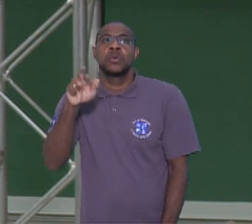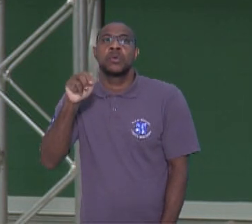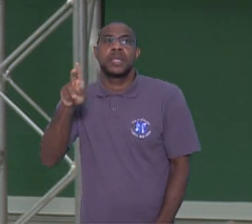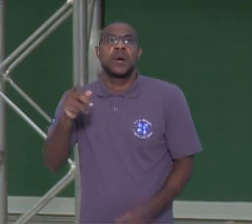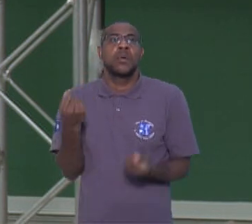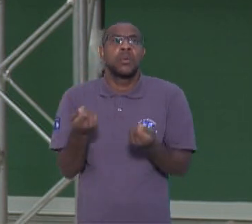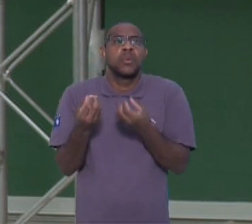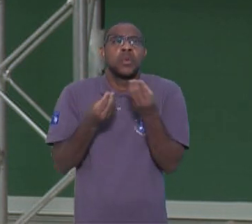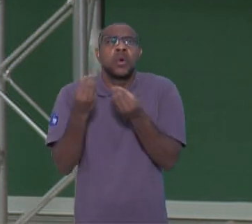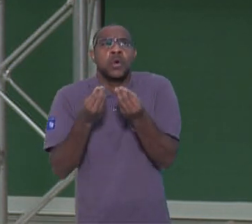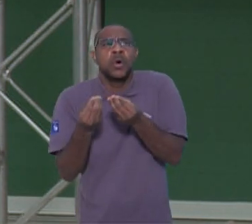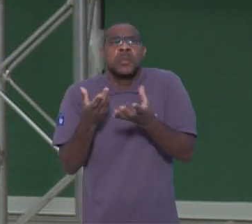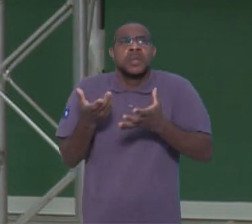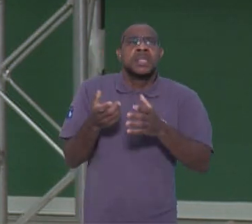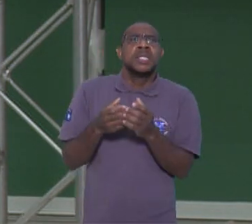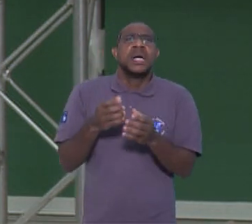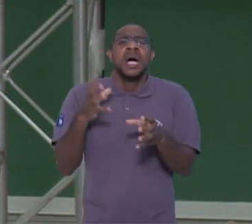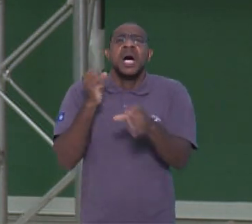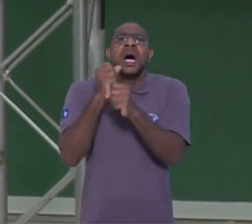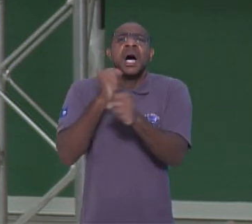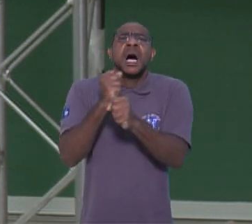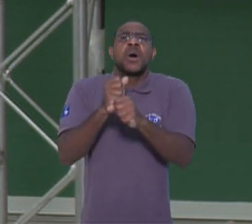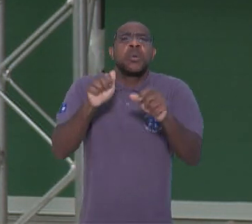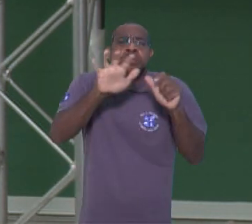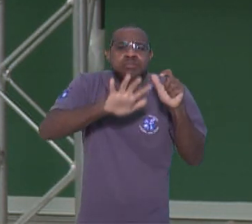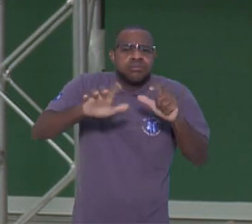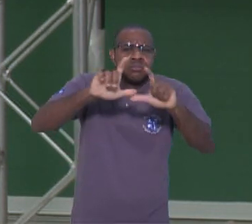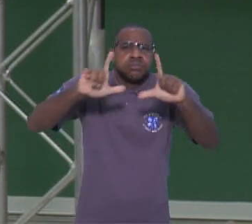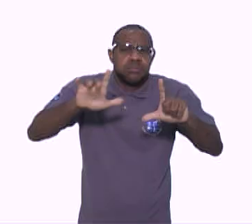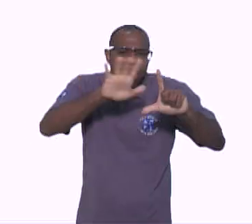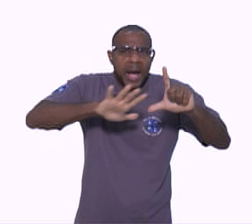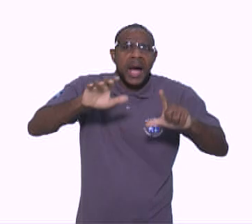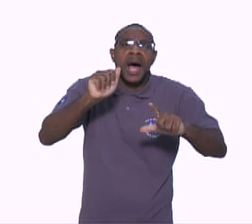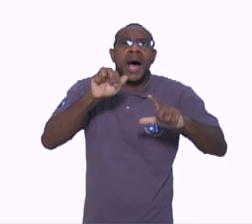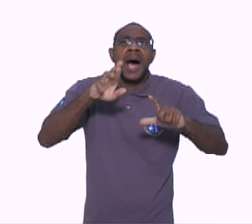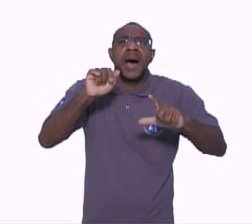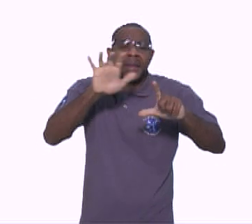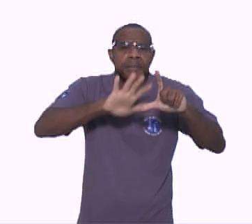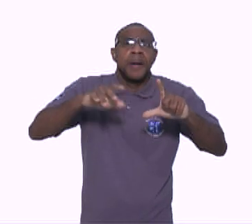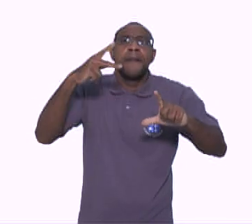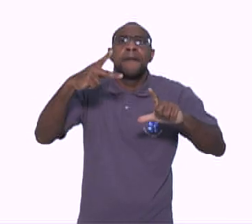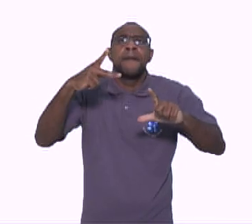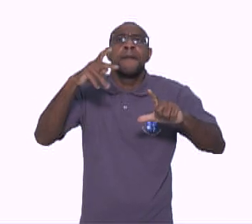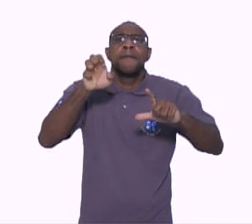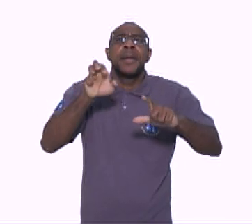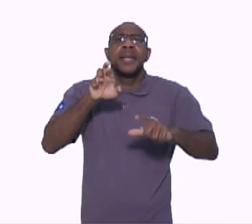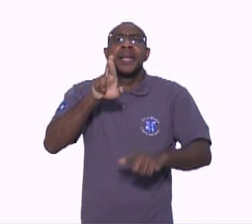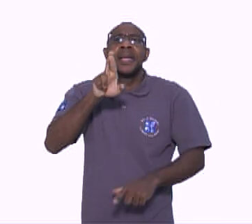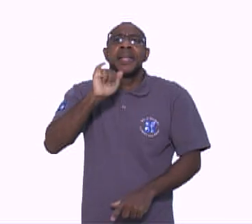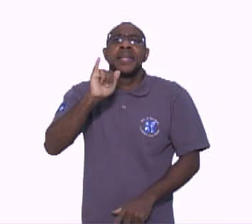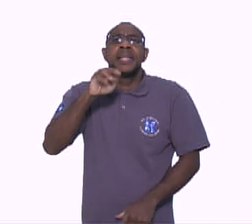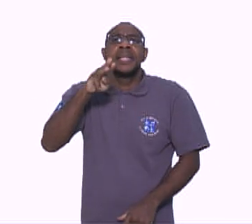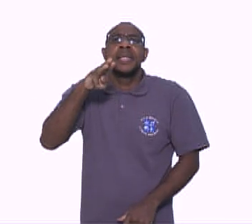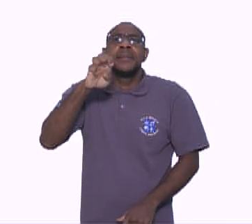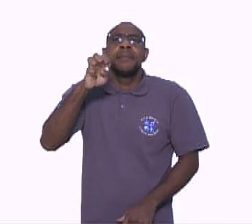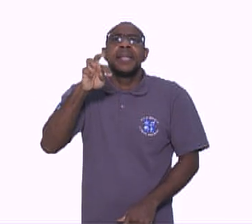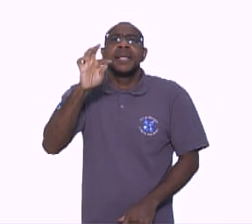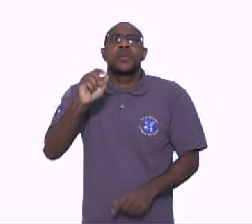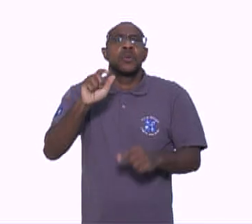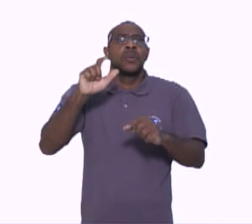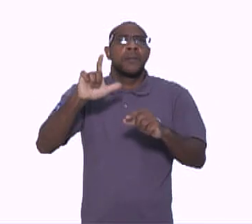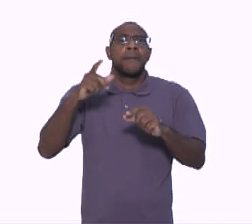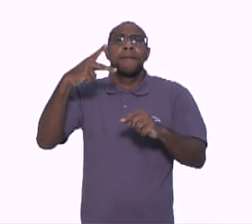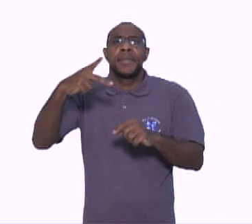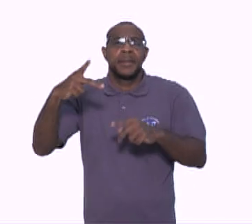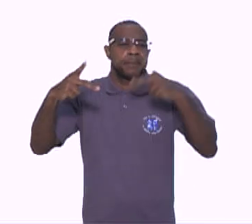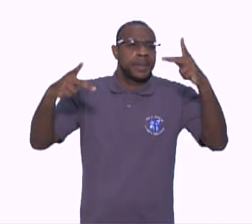perímetro. Eu tenho aqui um triângulo. E olha só, eu tenho L1, que é o lado 1, x ao quadrado. Eu tenho